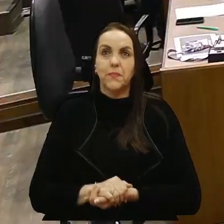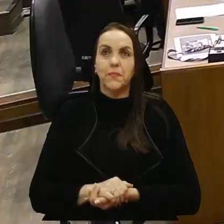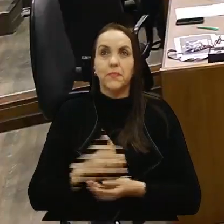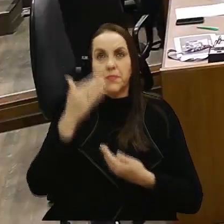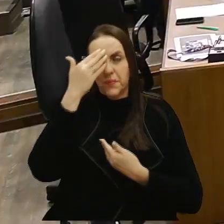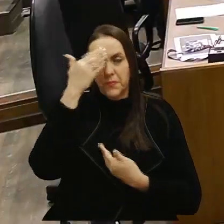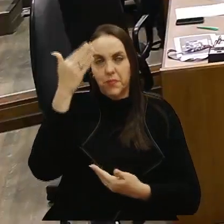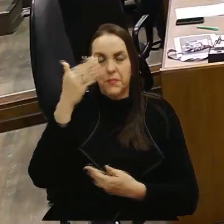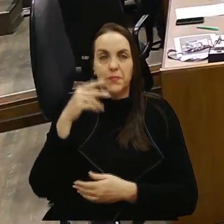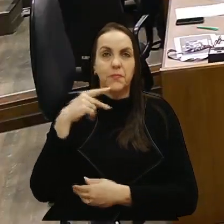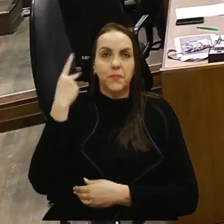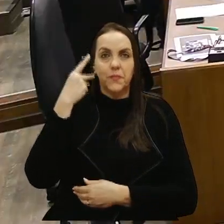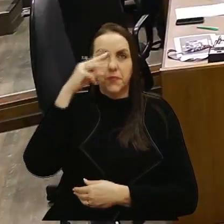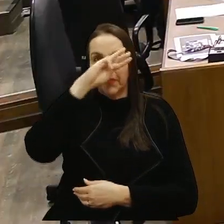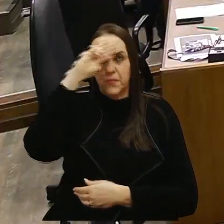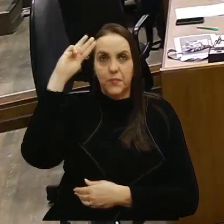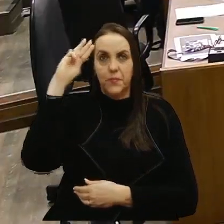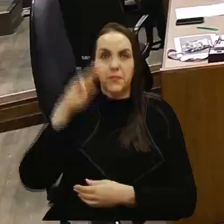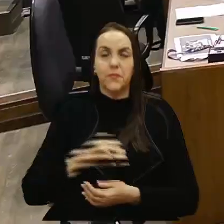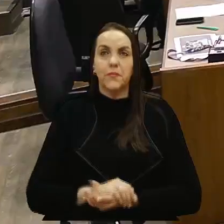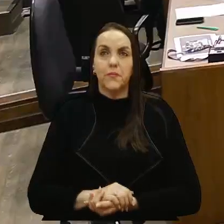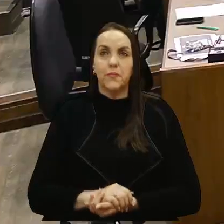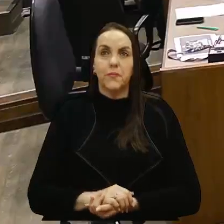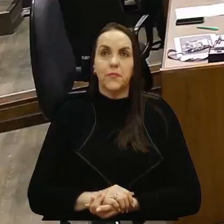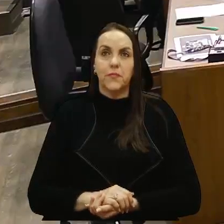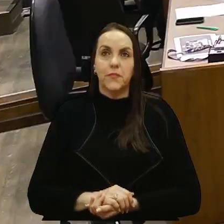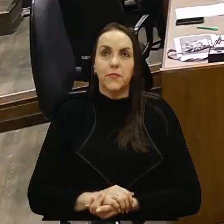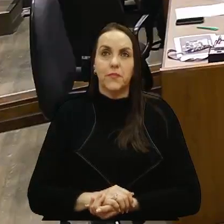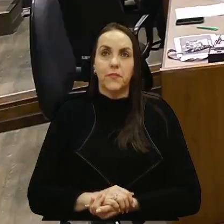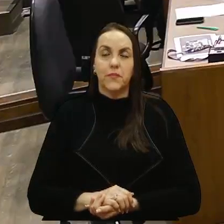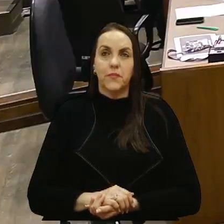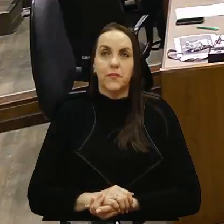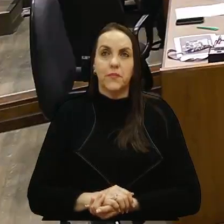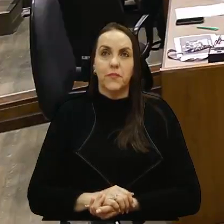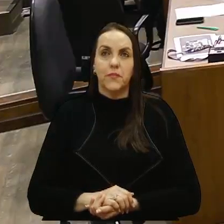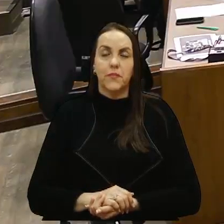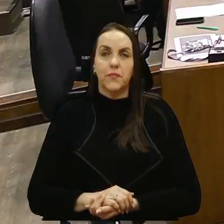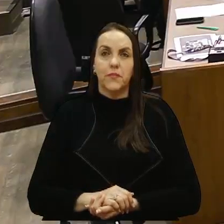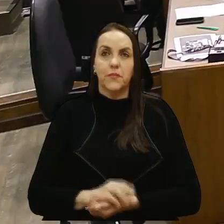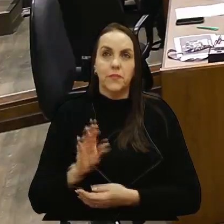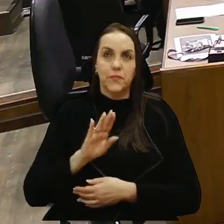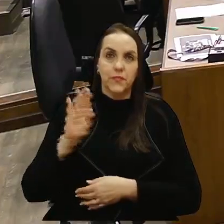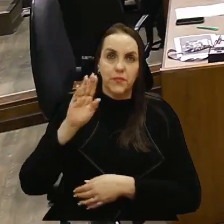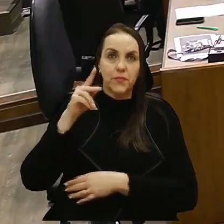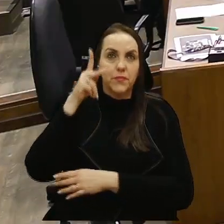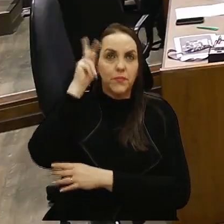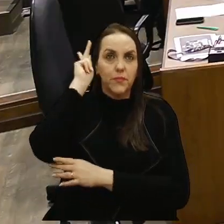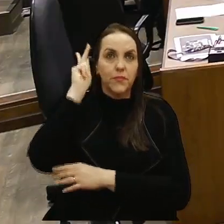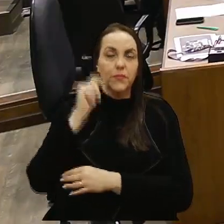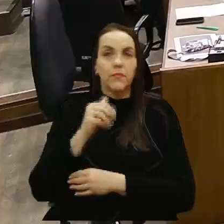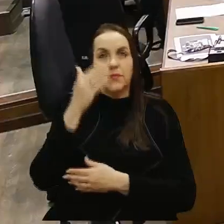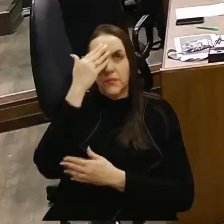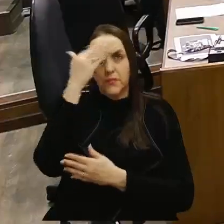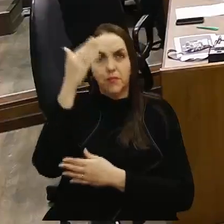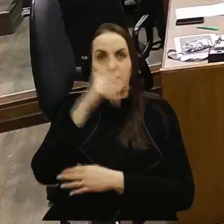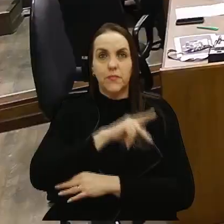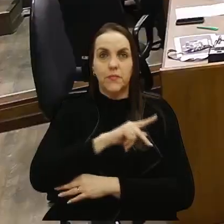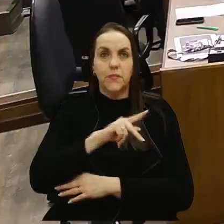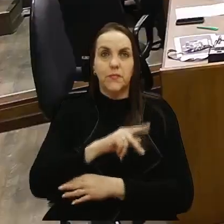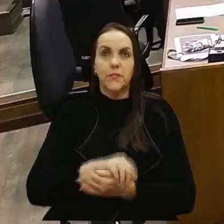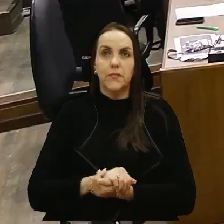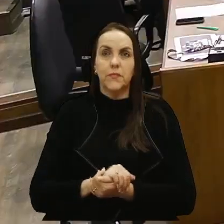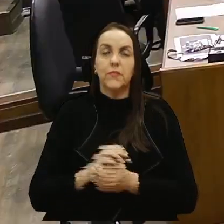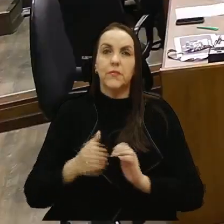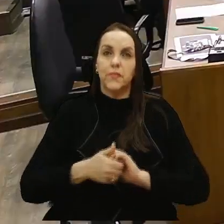Obrigado, vereador Juliano Valim. Com a palavra, vereador Iago Morandi. Obrigado, presidente.